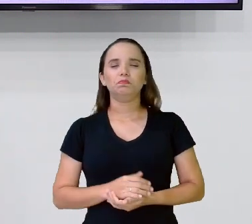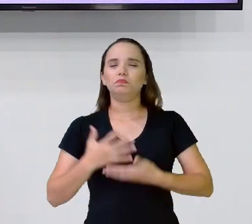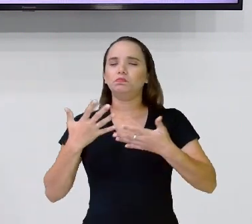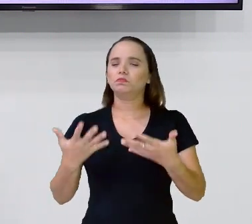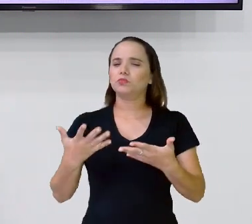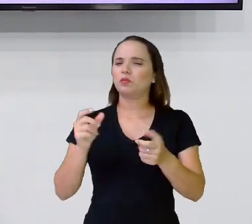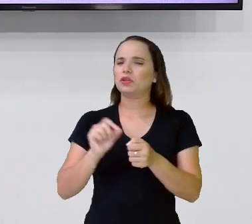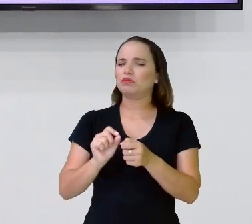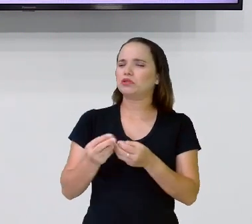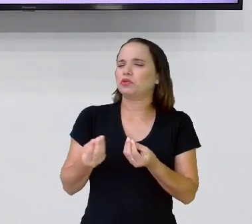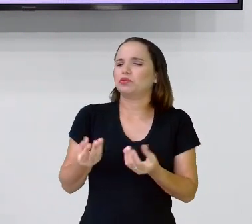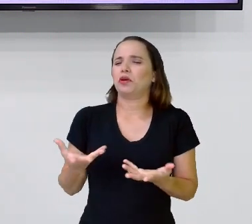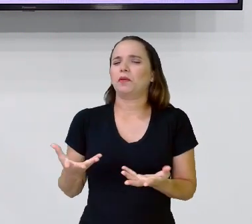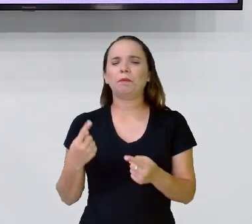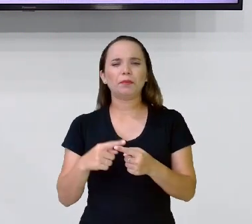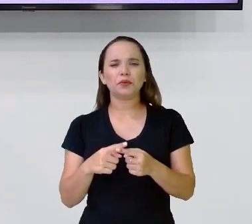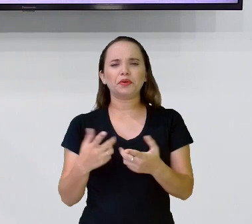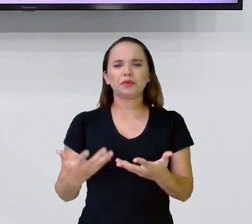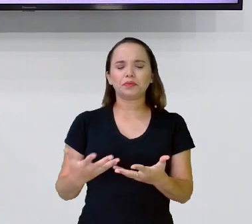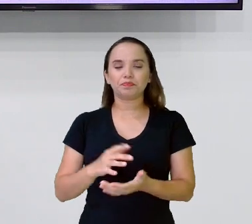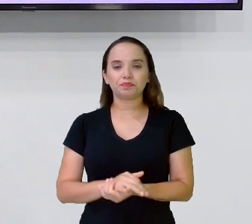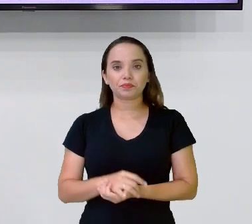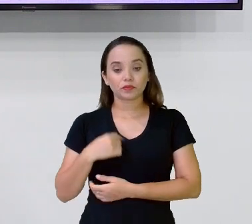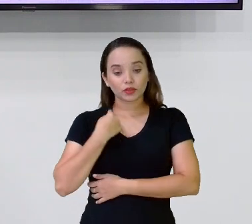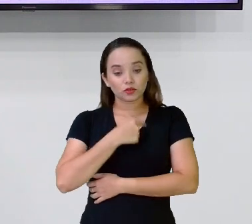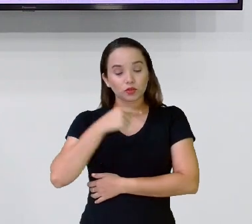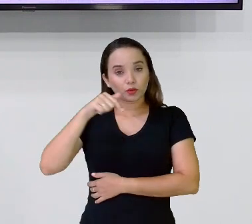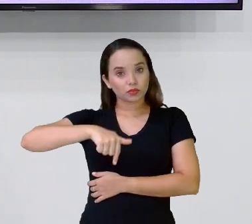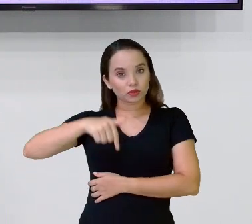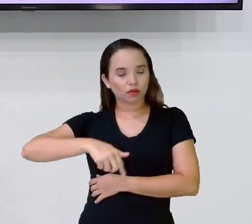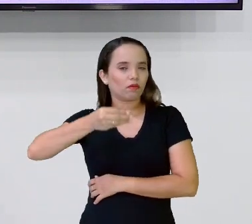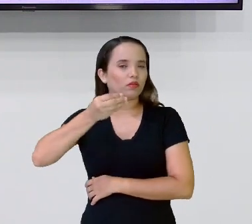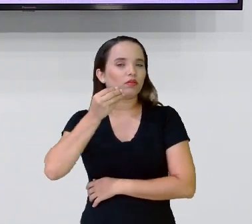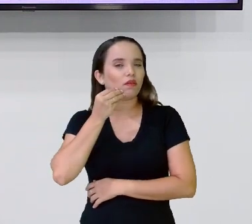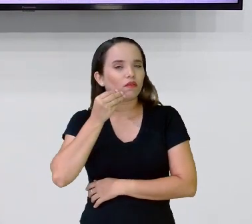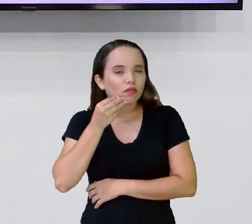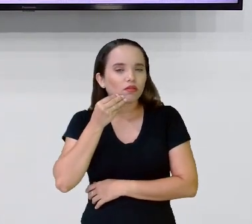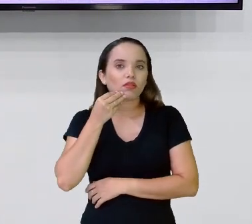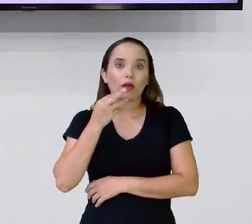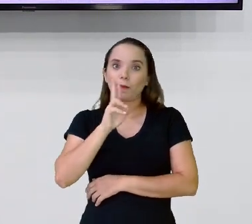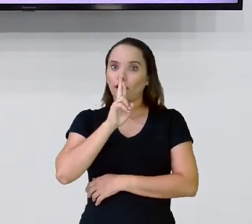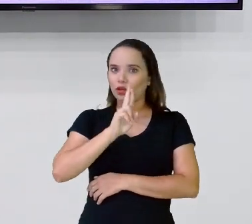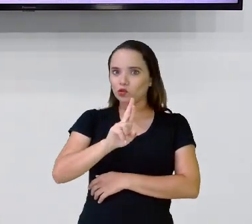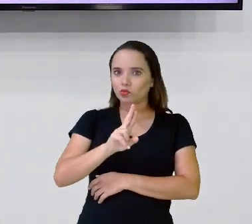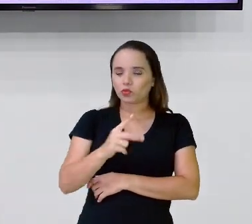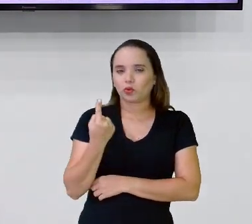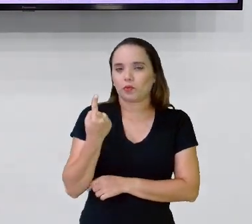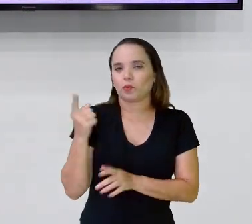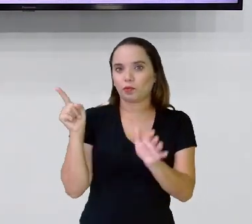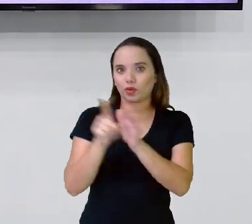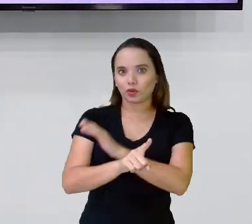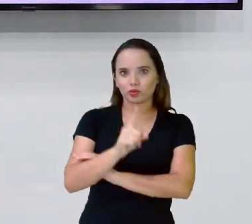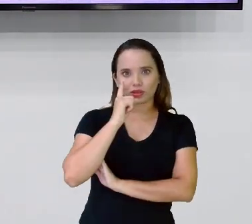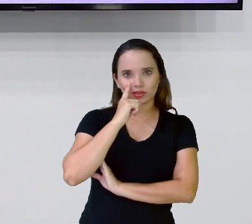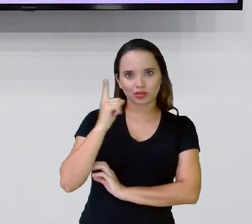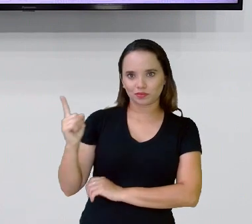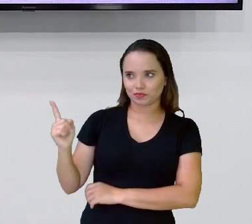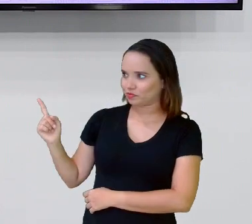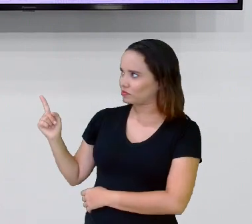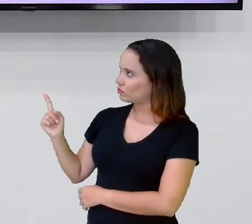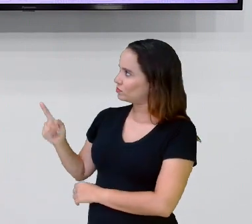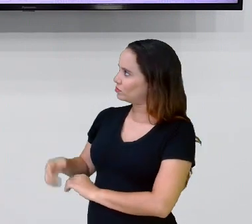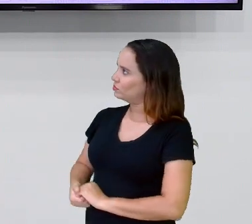fazendo? Nós estamos aqui tentando, né, é um primeiro exercício para a gente tentar responder uma pergunta, que é essa pergunta aqui, ó.